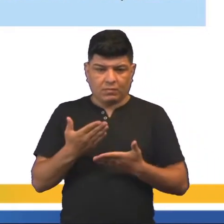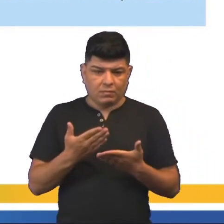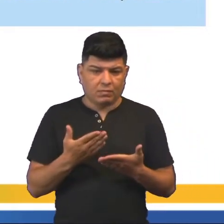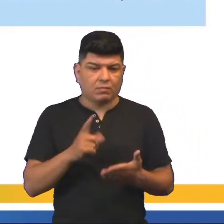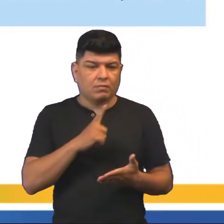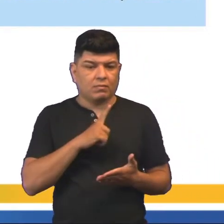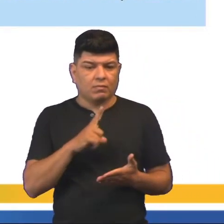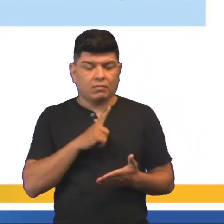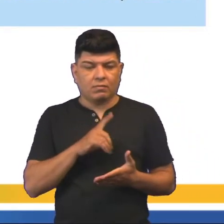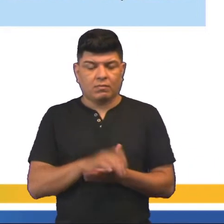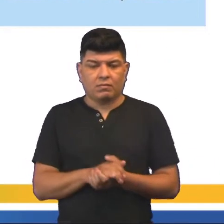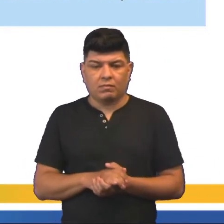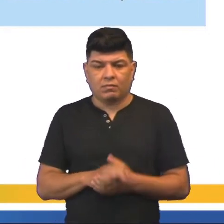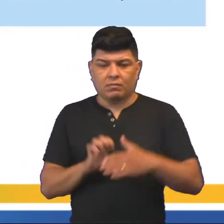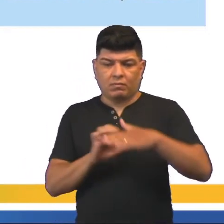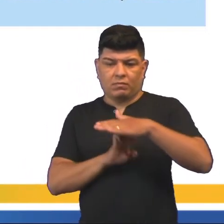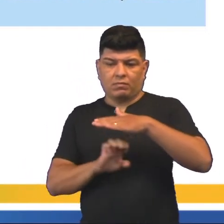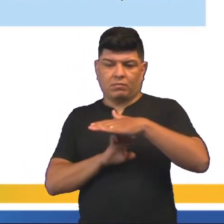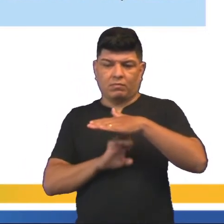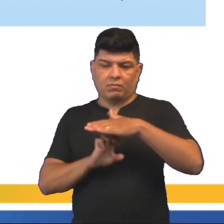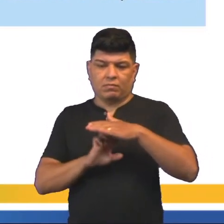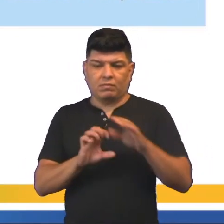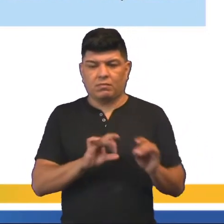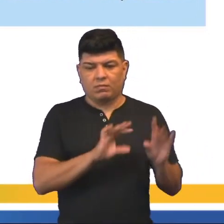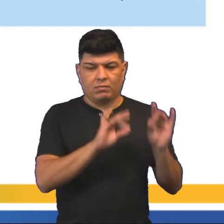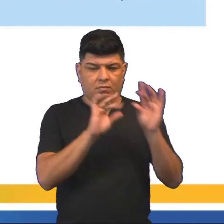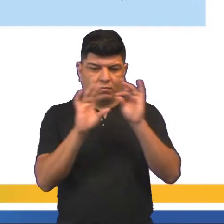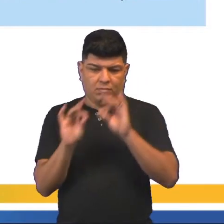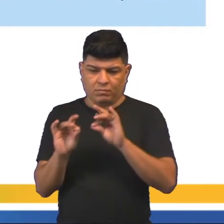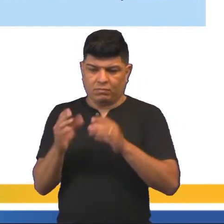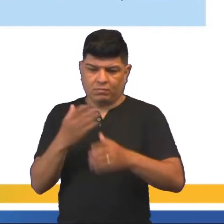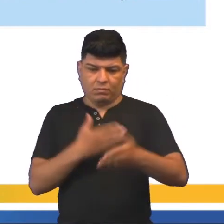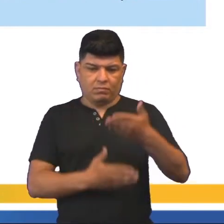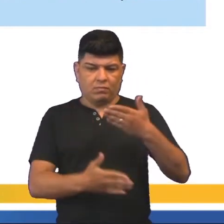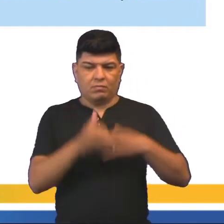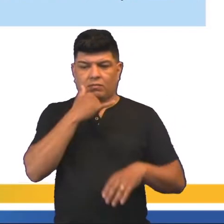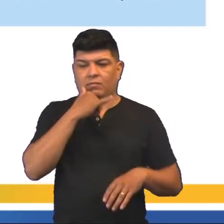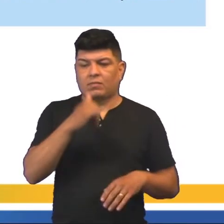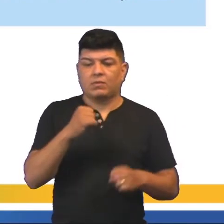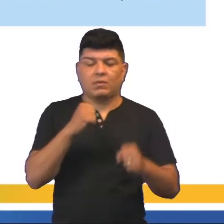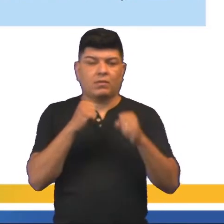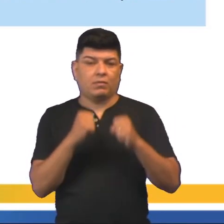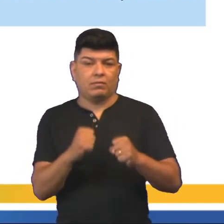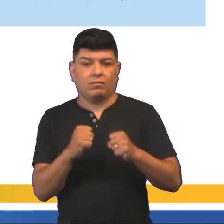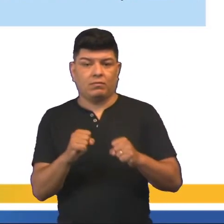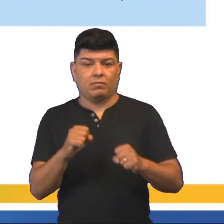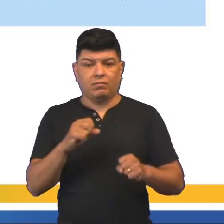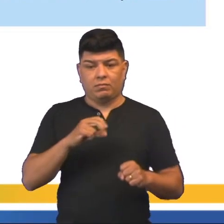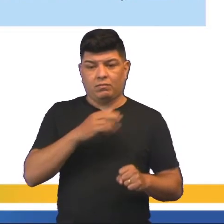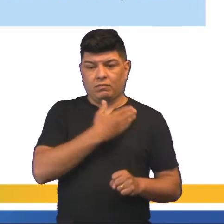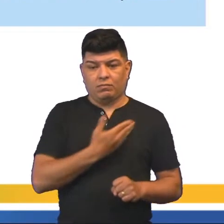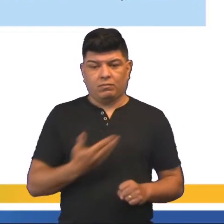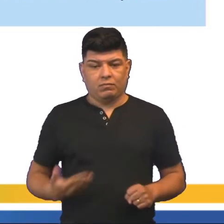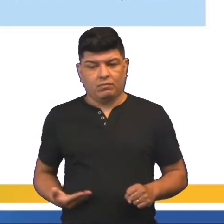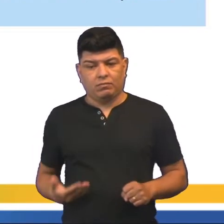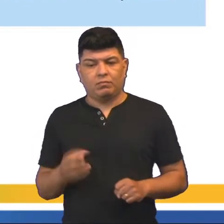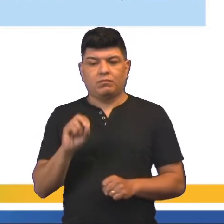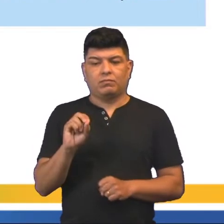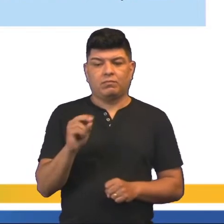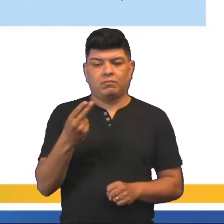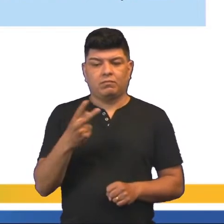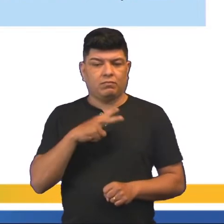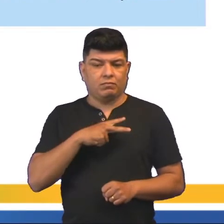nós temos as empresas específicas distribuidoras de energia, que podem ser públicas ou